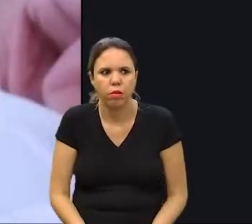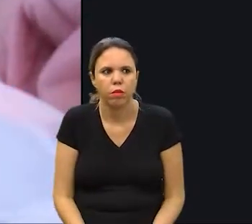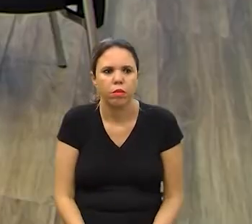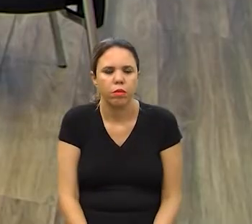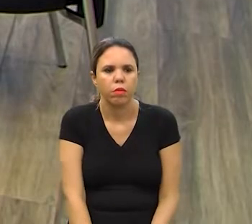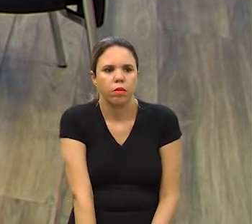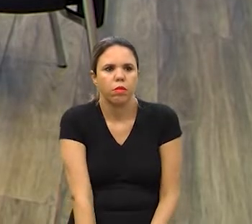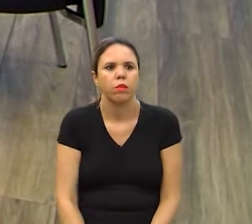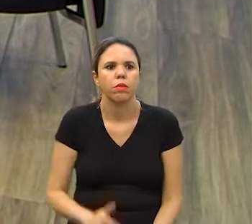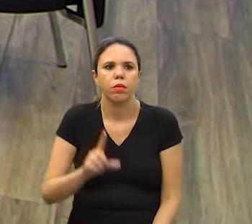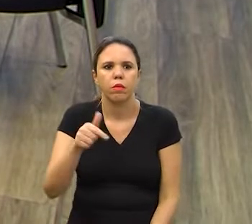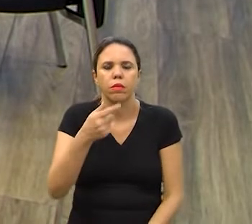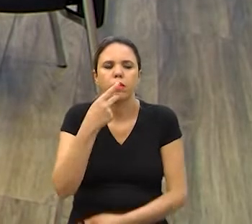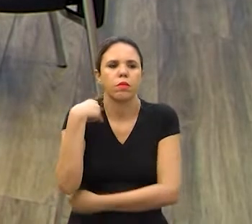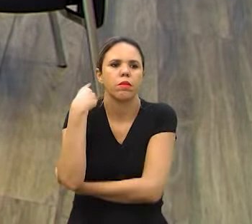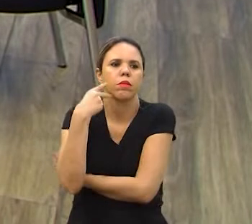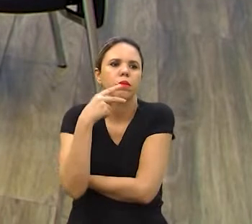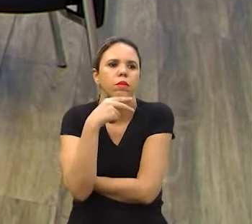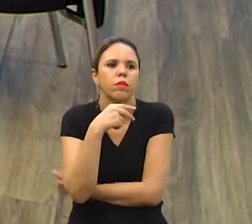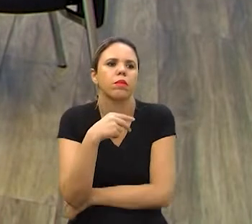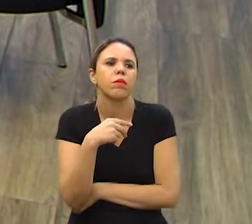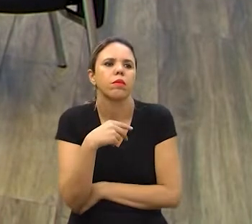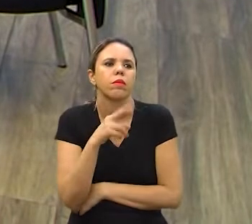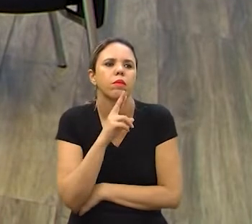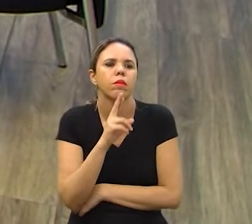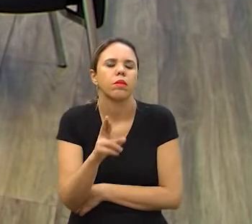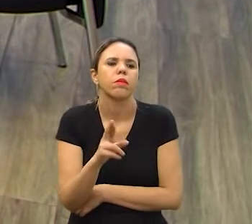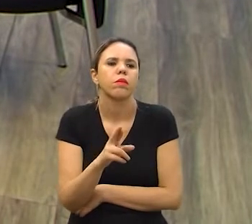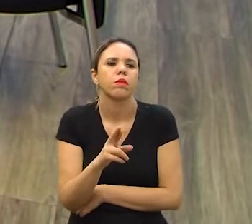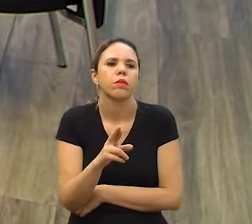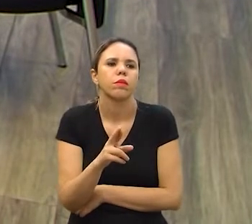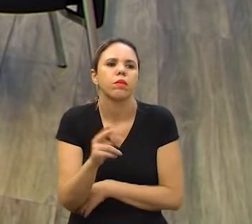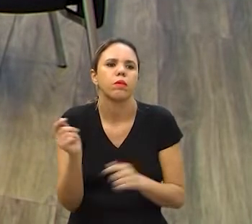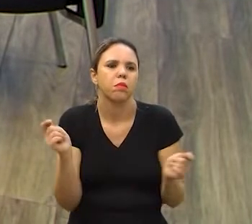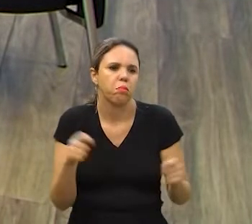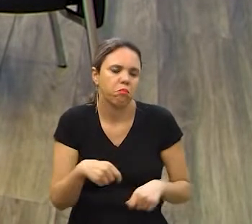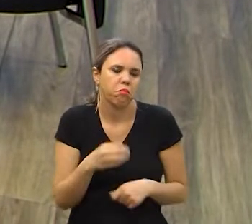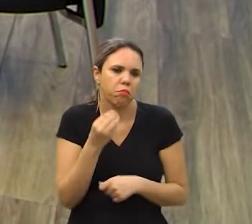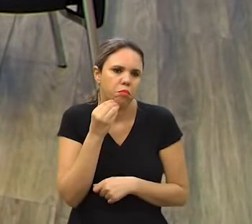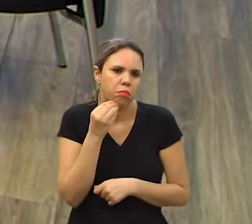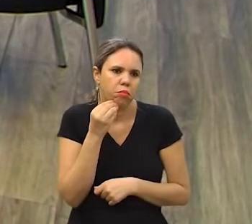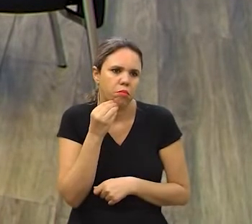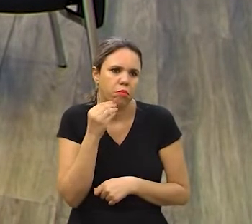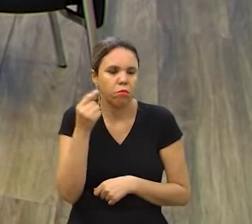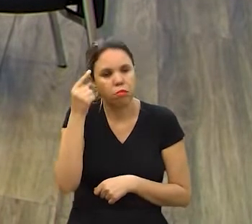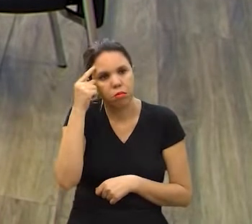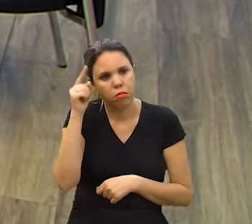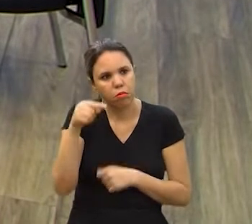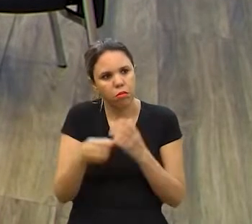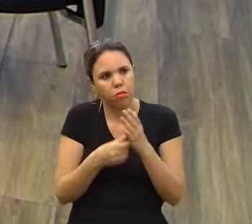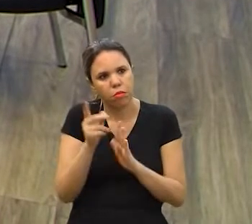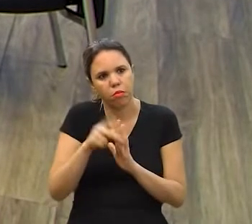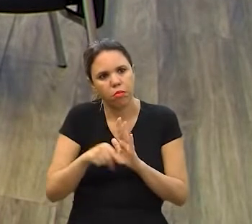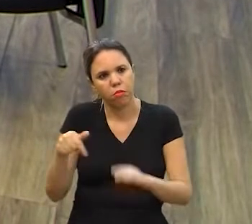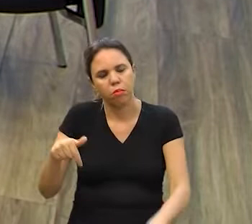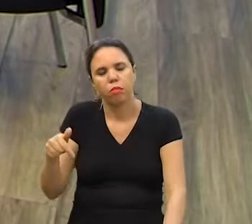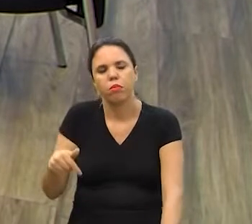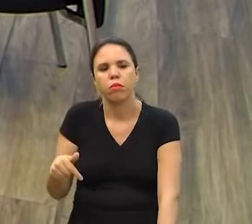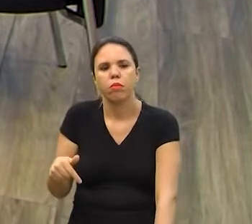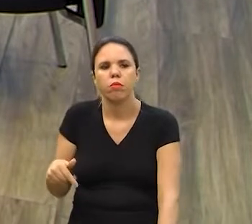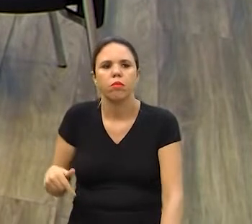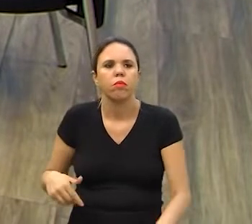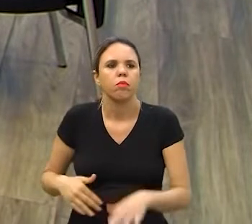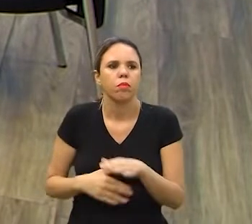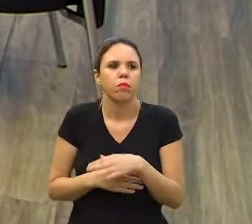estão aí. E daqui a pouco, então, os vereadores vão responder essa possibilidade de que essas ideias virem projetos aqui